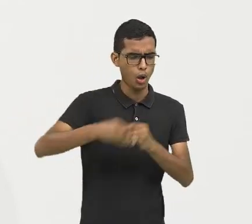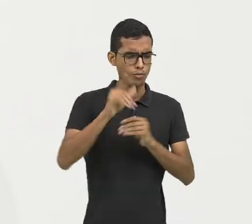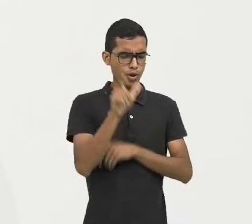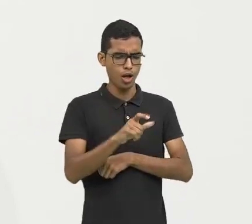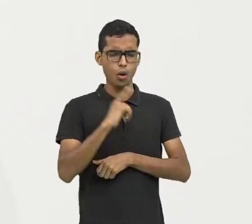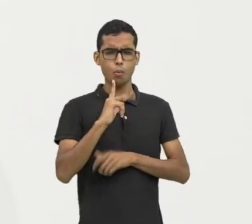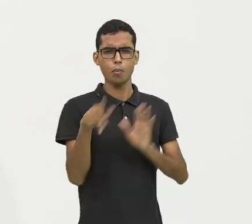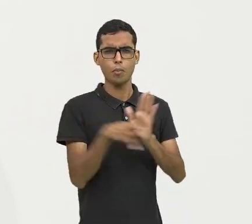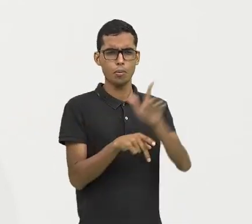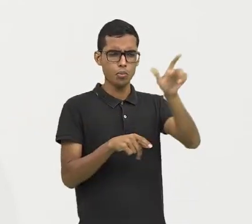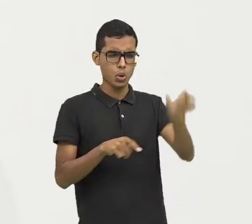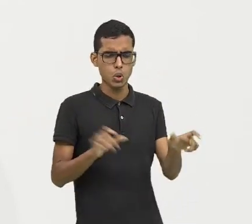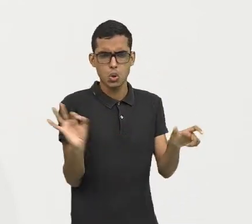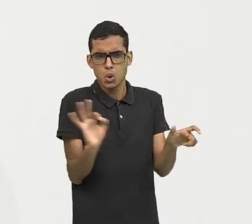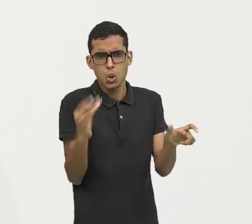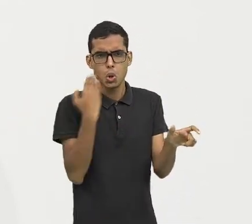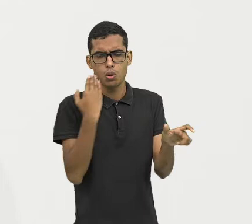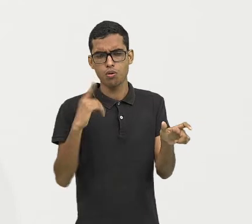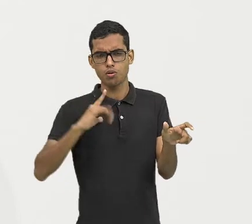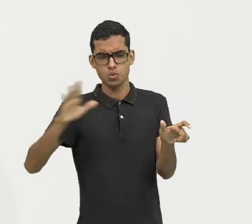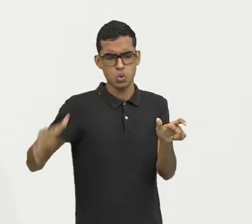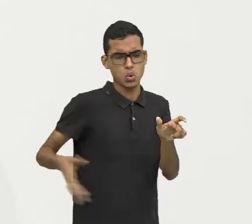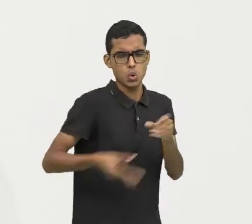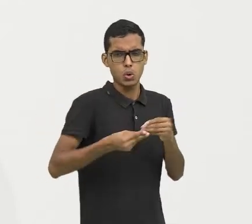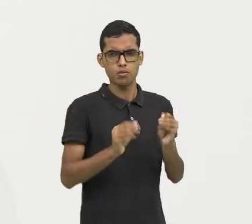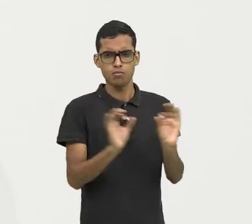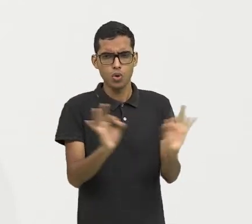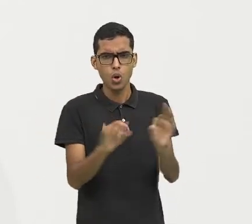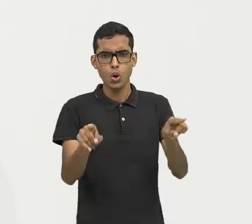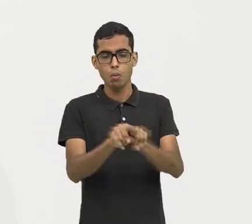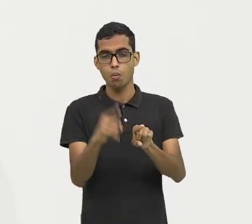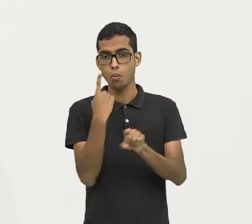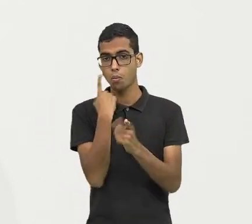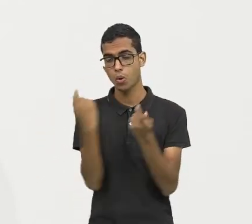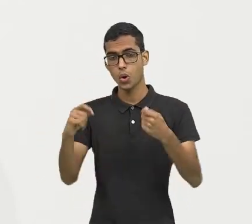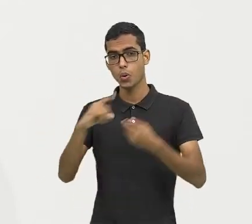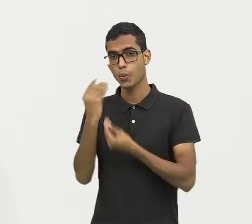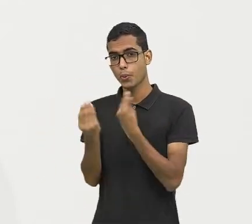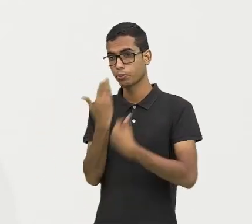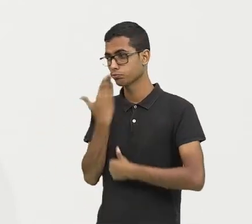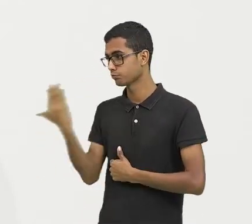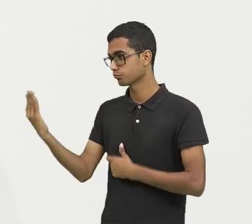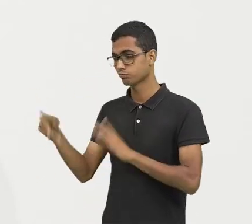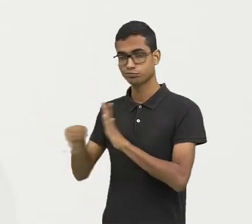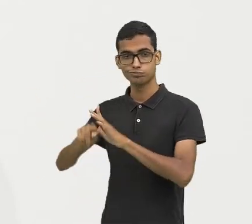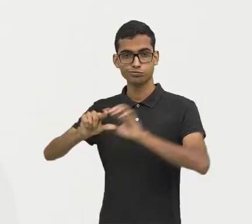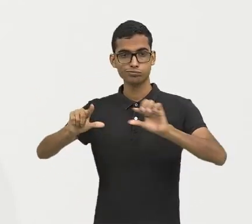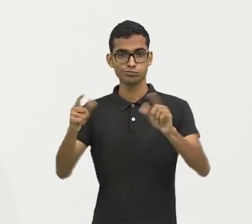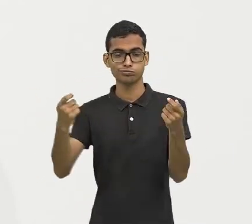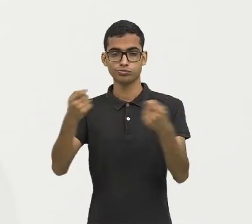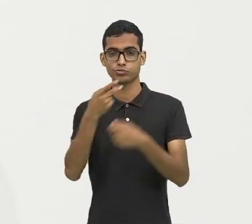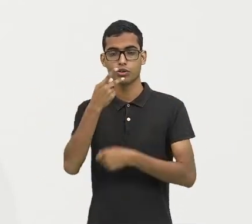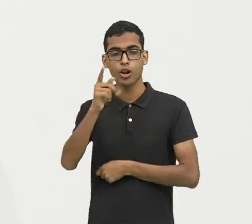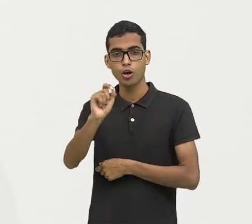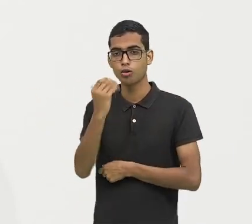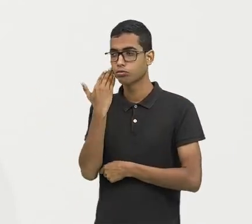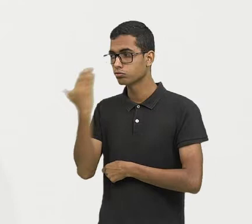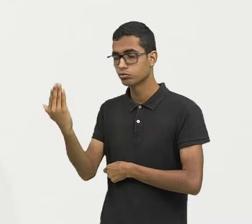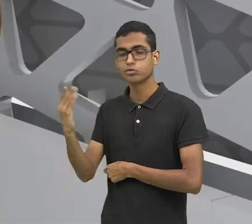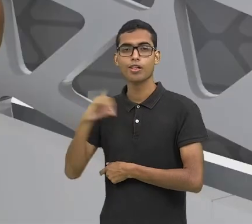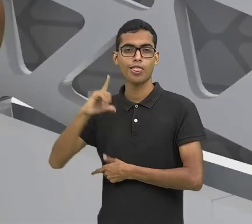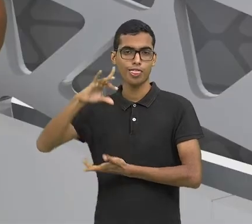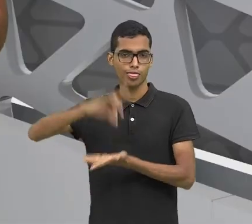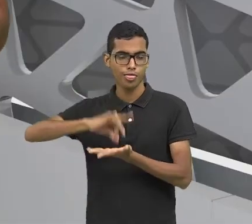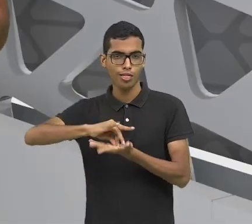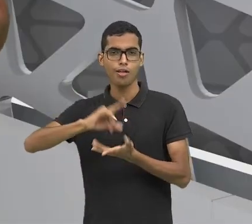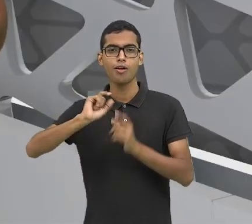a gente não pode atribuir esta ideia a nenhum ser, é exatamente aqui, neste ponto, que nós podemos afirmar que temos uma